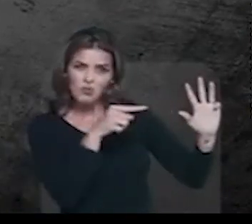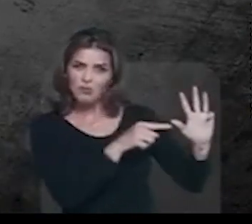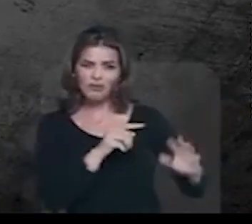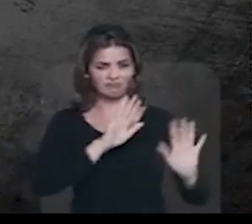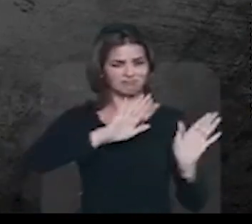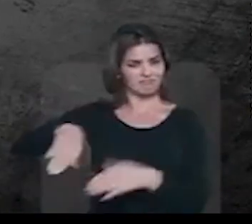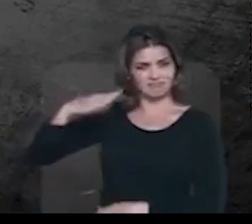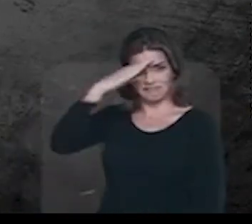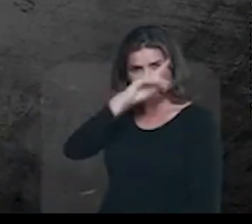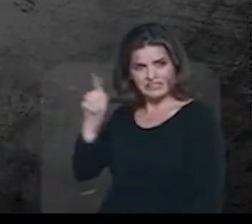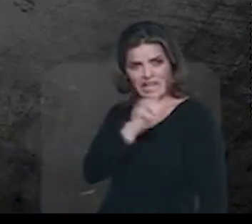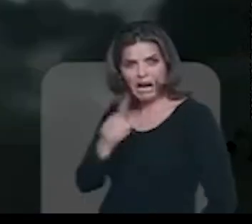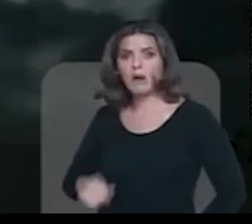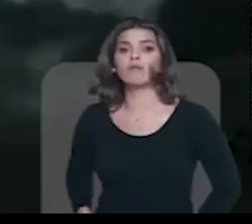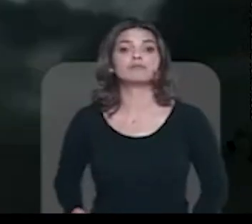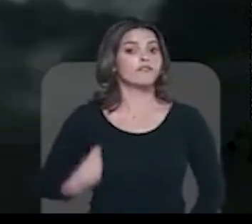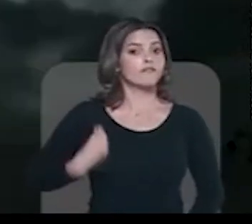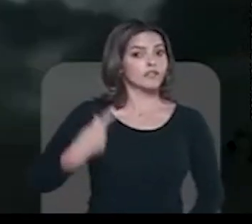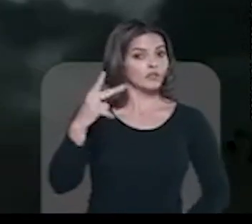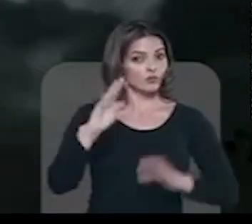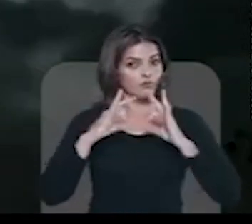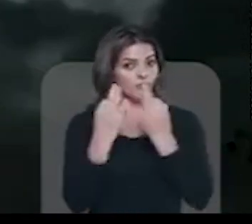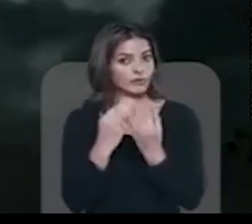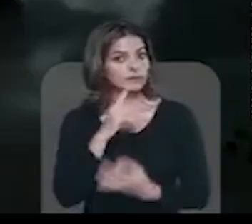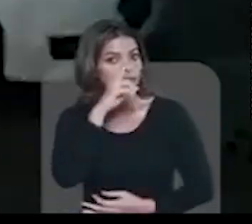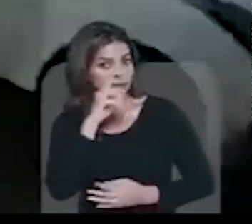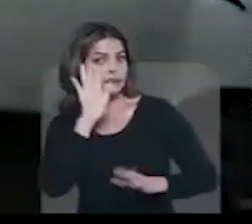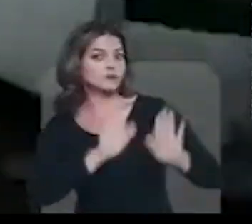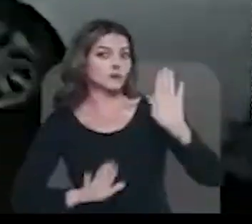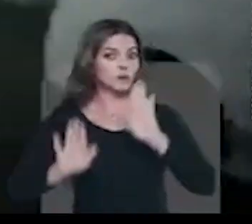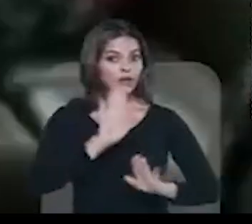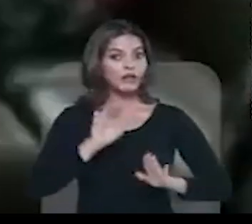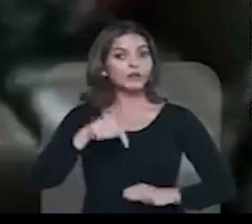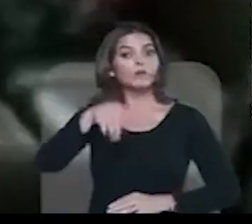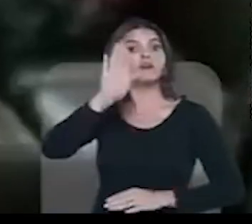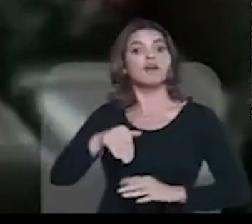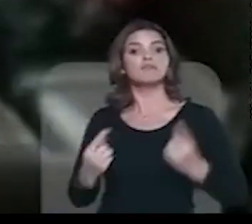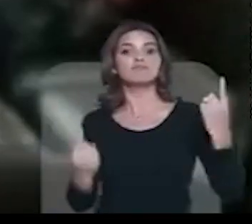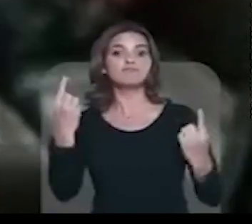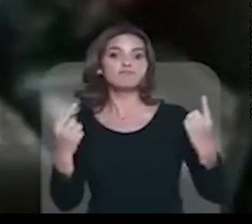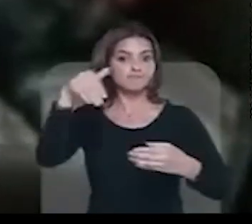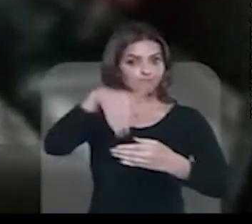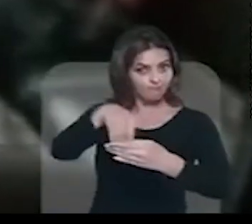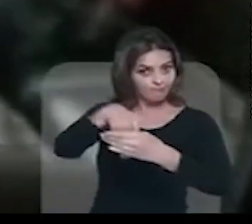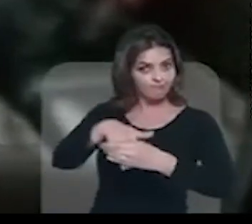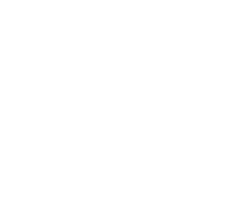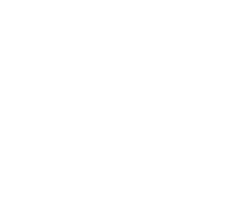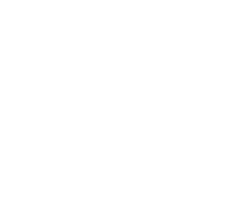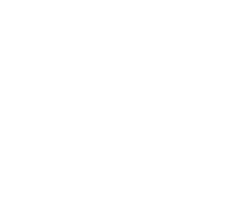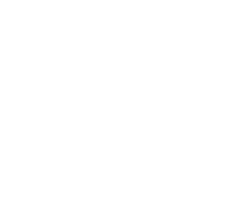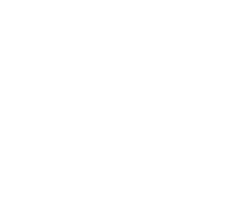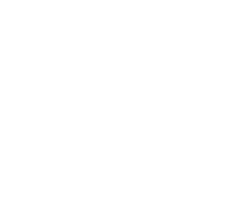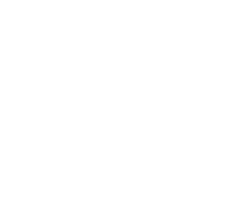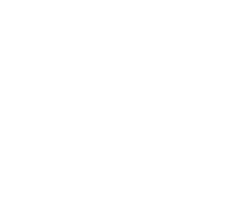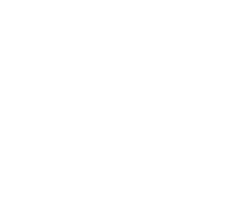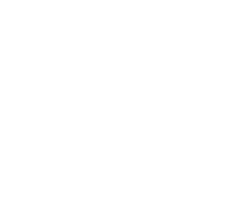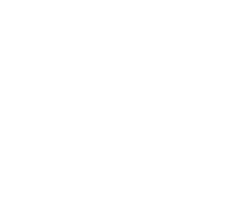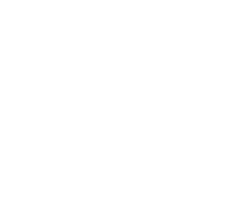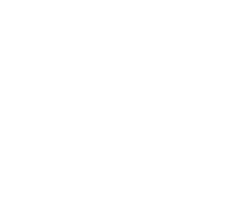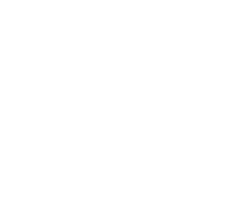não. Eu voto no Lula. É a vida da sua família que está em perigo. Cuidado em quem você vai votar.